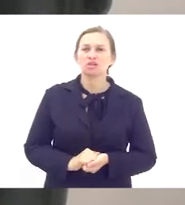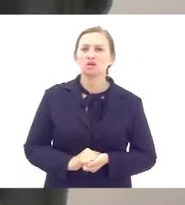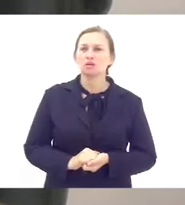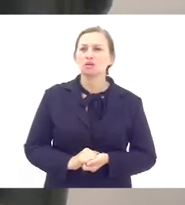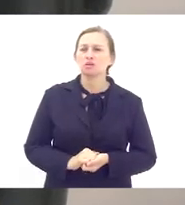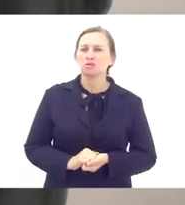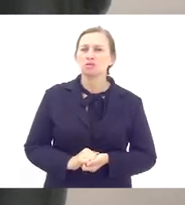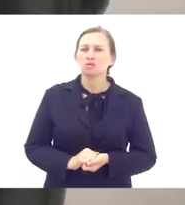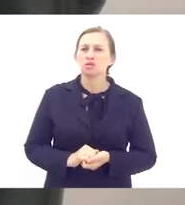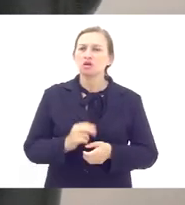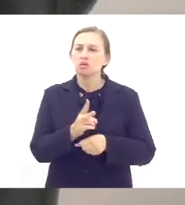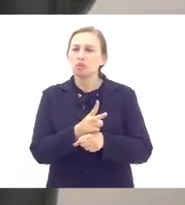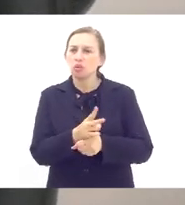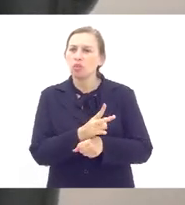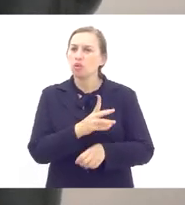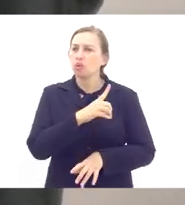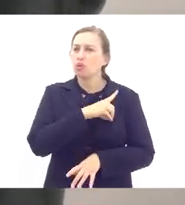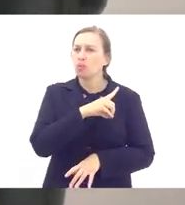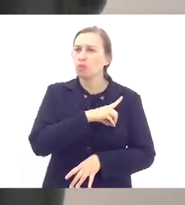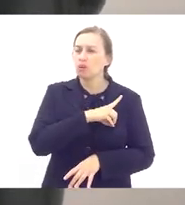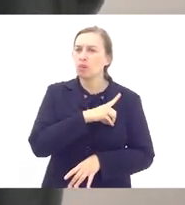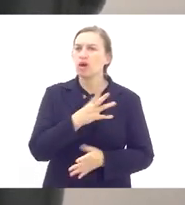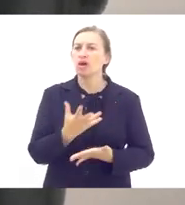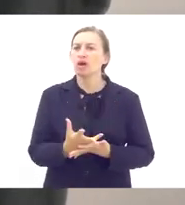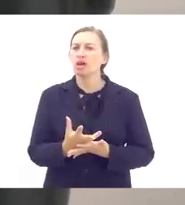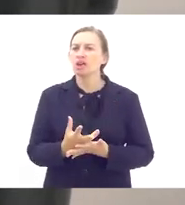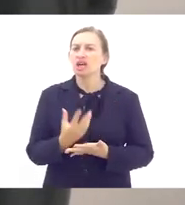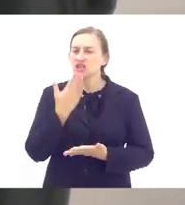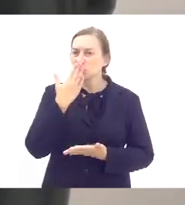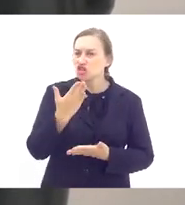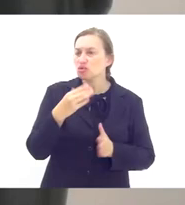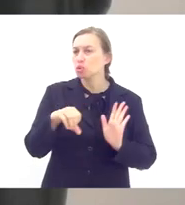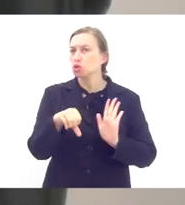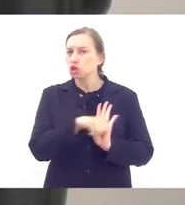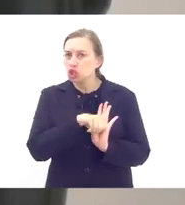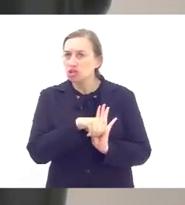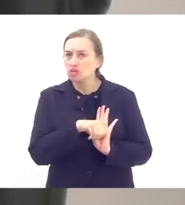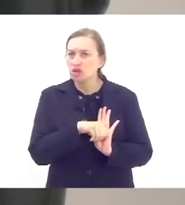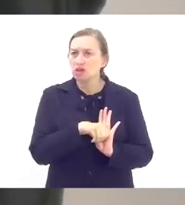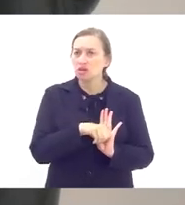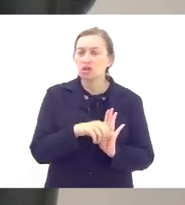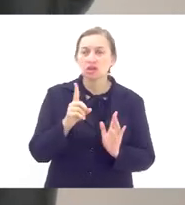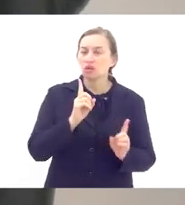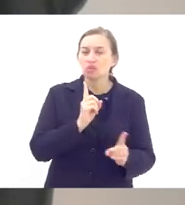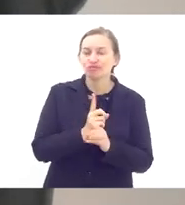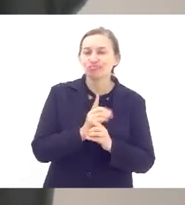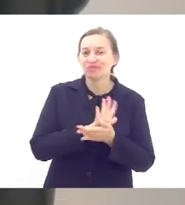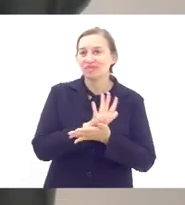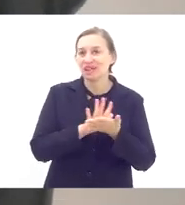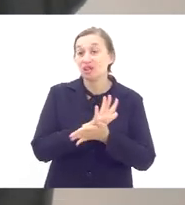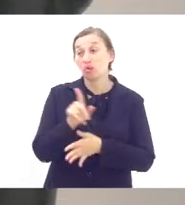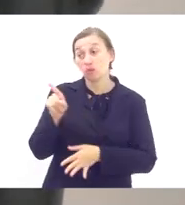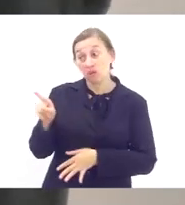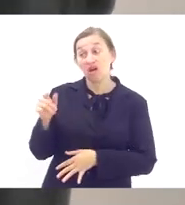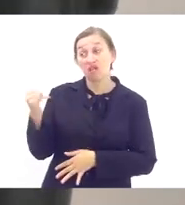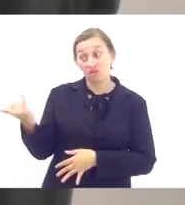Buscamos isso nas delegacias sobre esse tipo de crime, né, e não encontramos nada, como ela bem